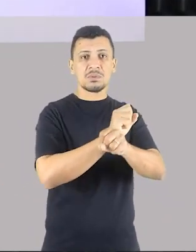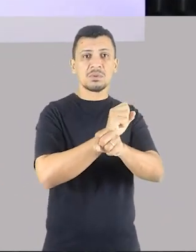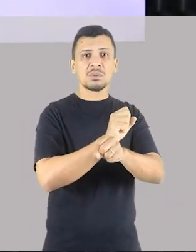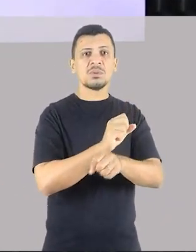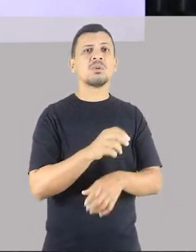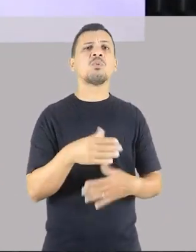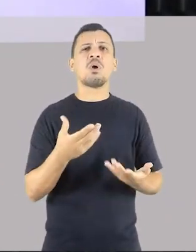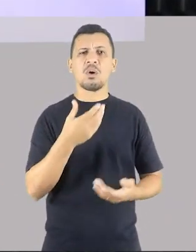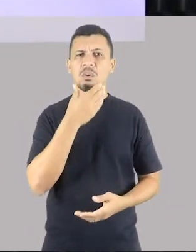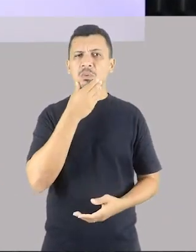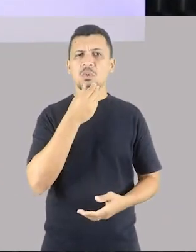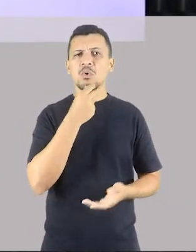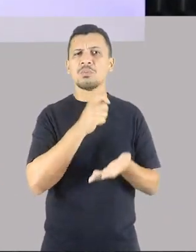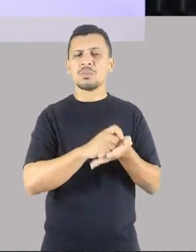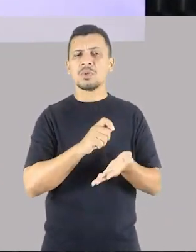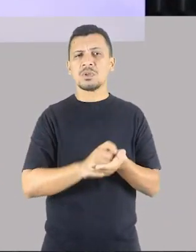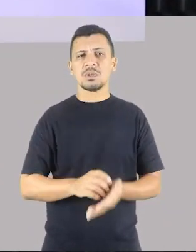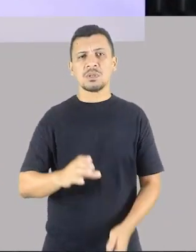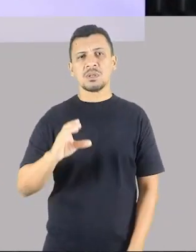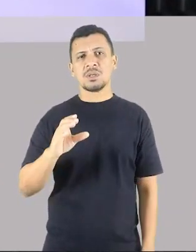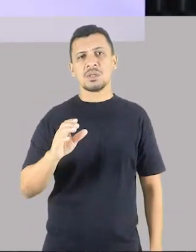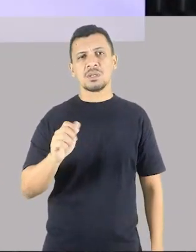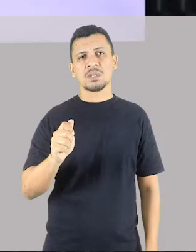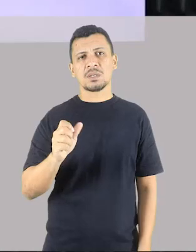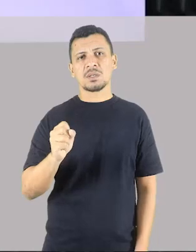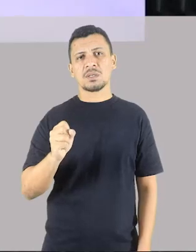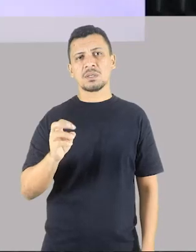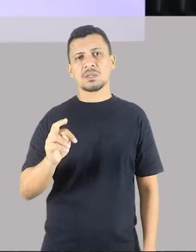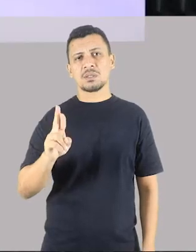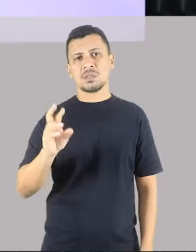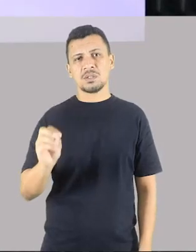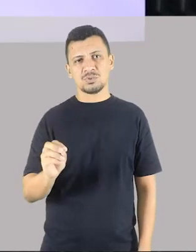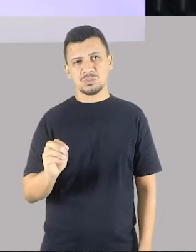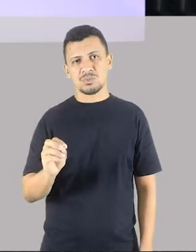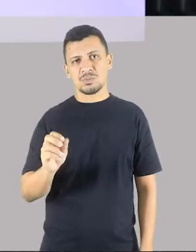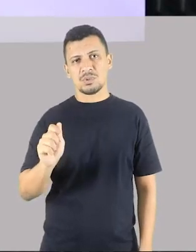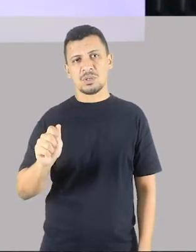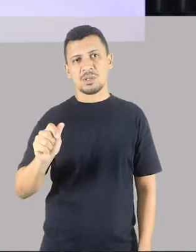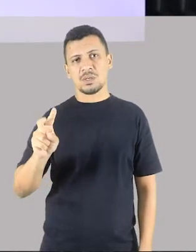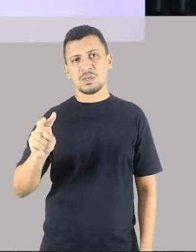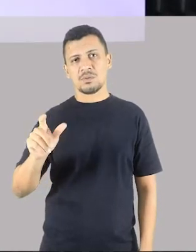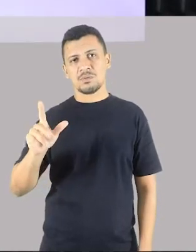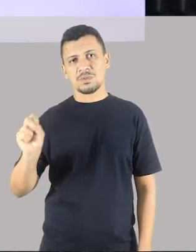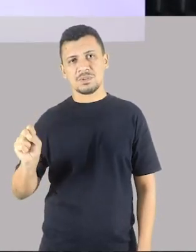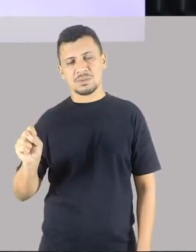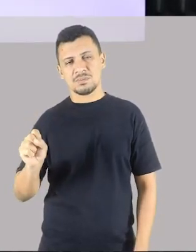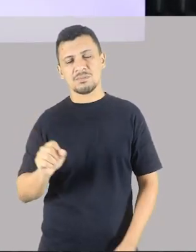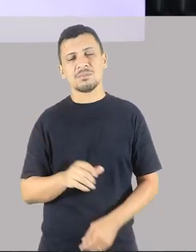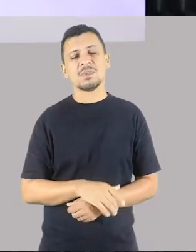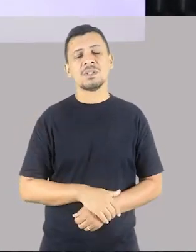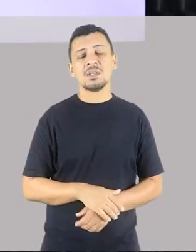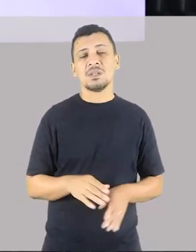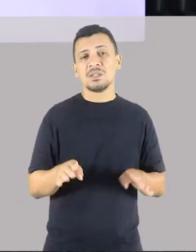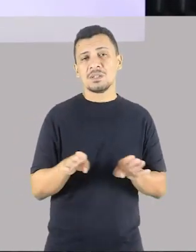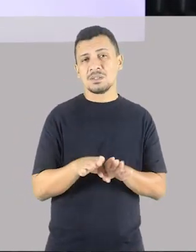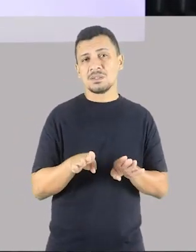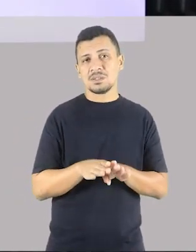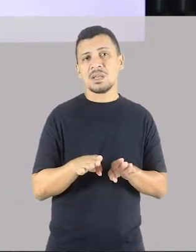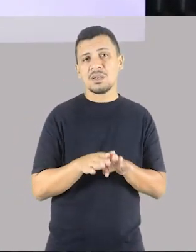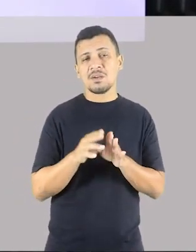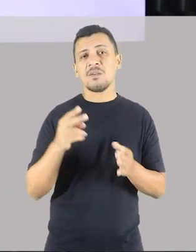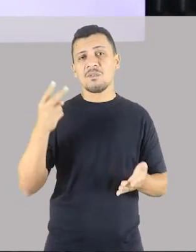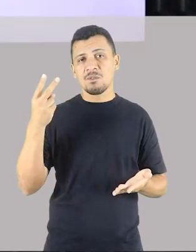Alves, né? O Poeta do Cotidiano, em referência a Carlos Drummond de Andrade, certo? Existem